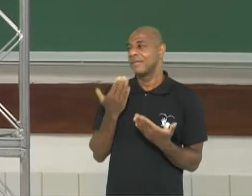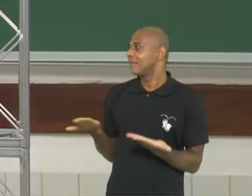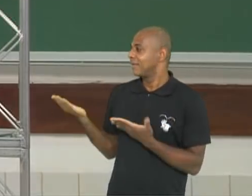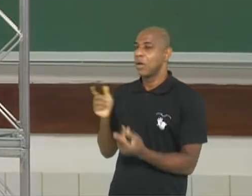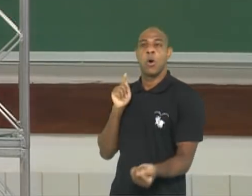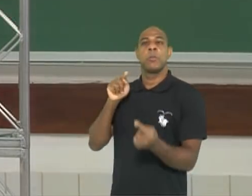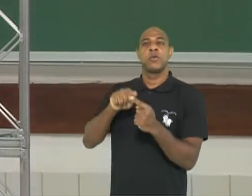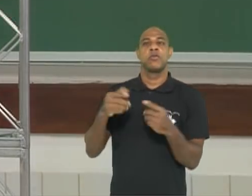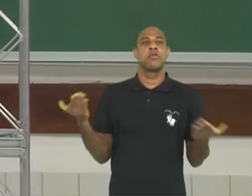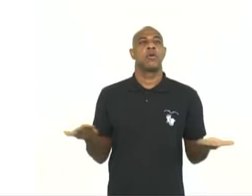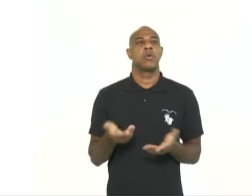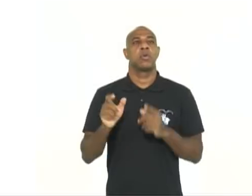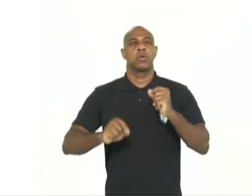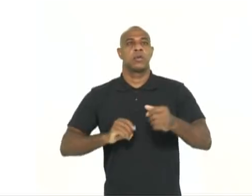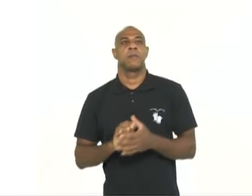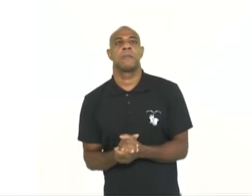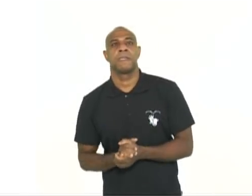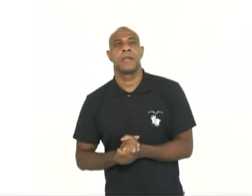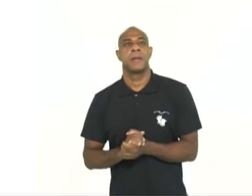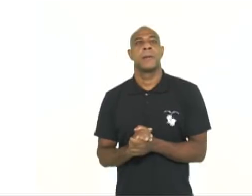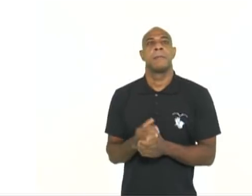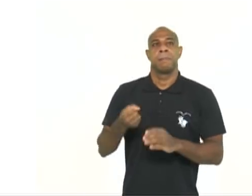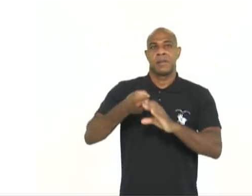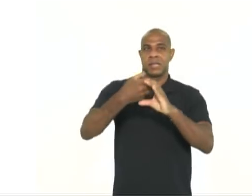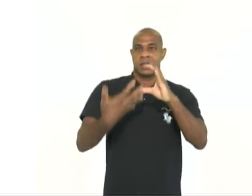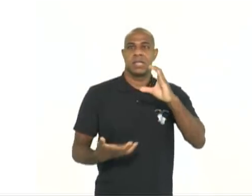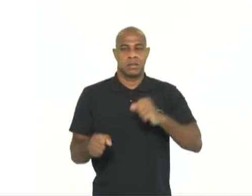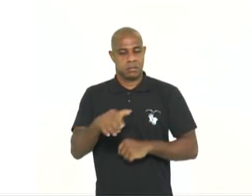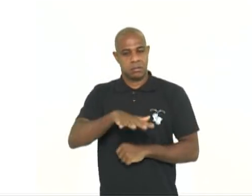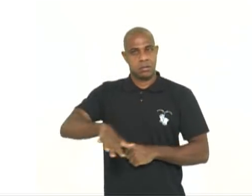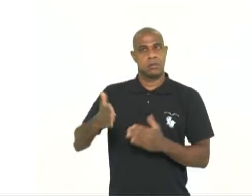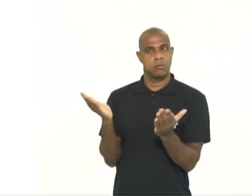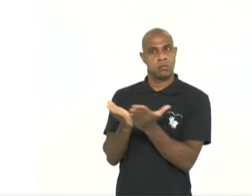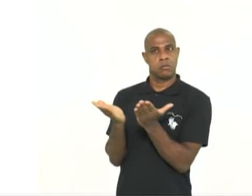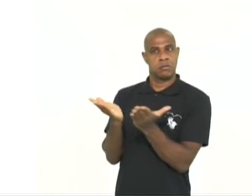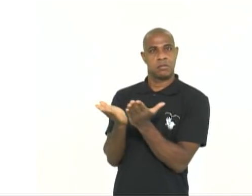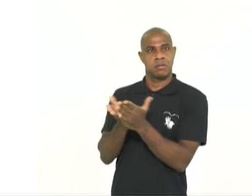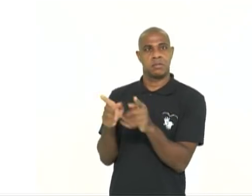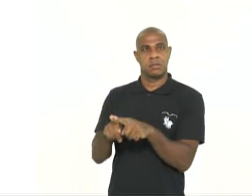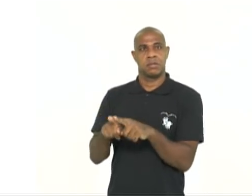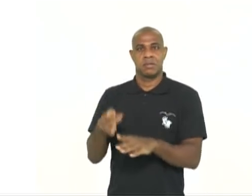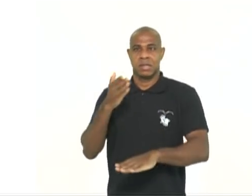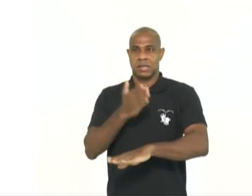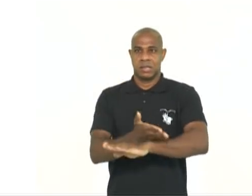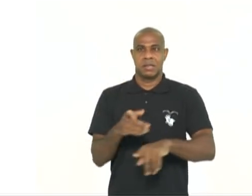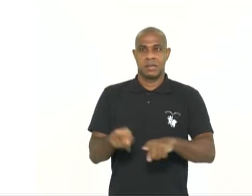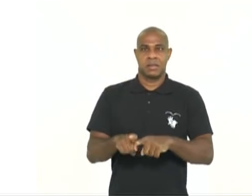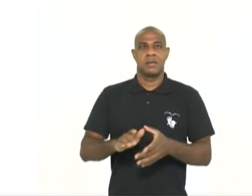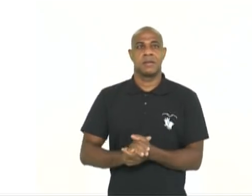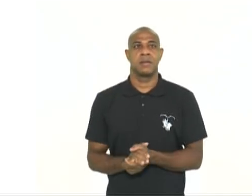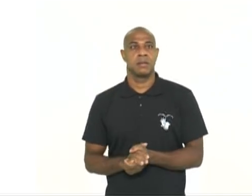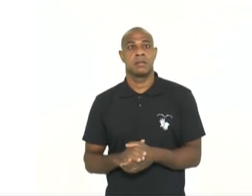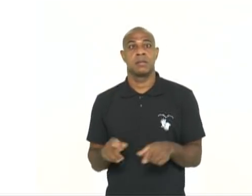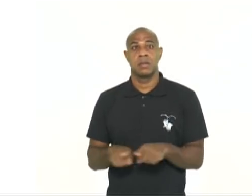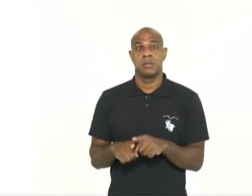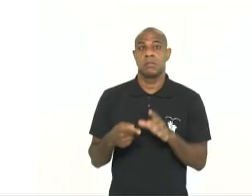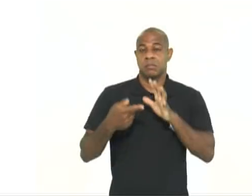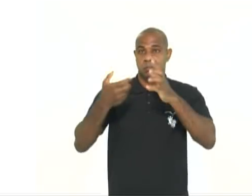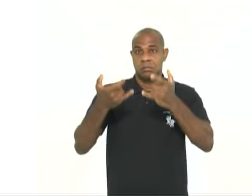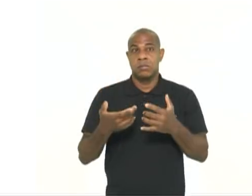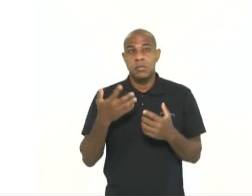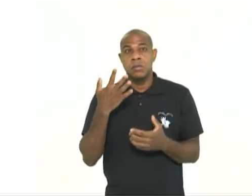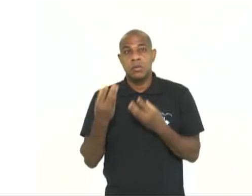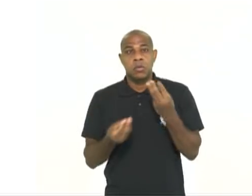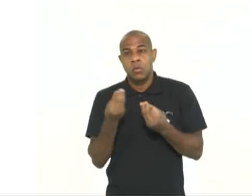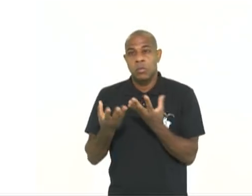objetivos. Compreender as principais características da religião cristã durante a Idade Média. Reconhecer o papel do cristianismo no